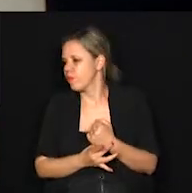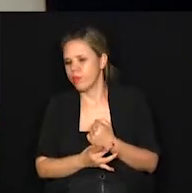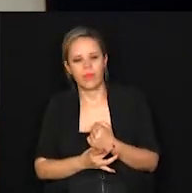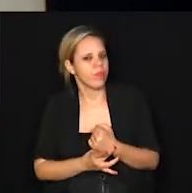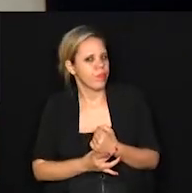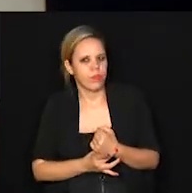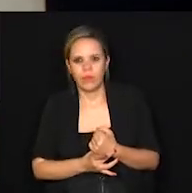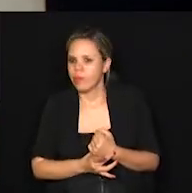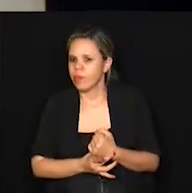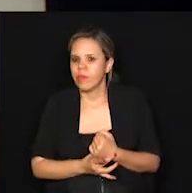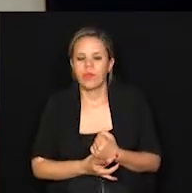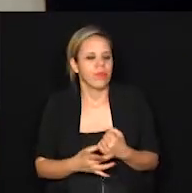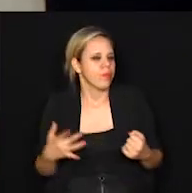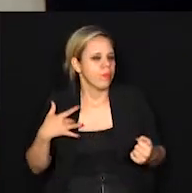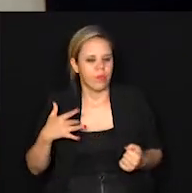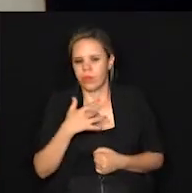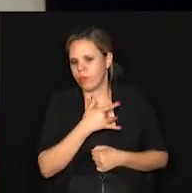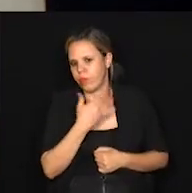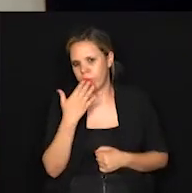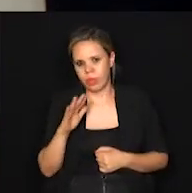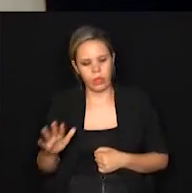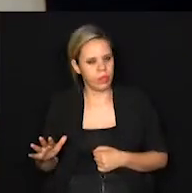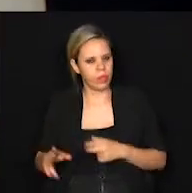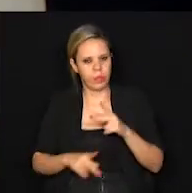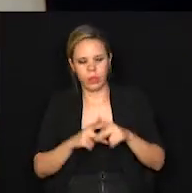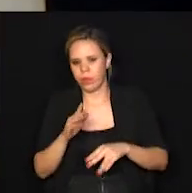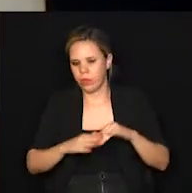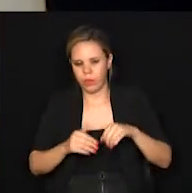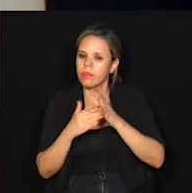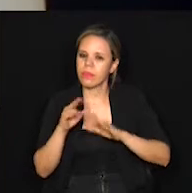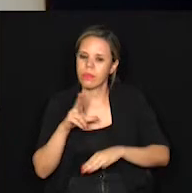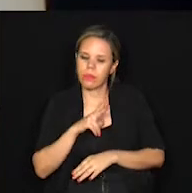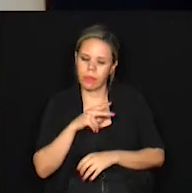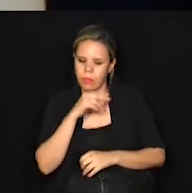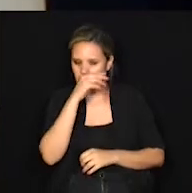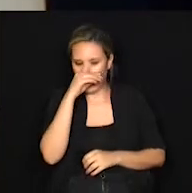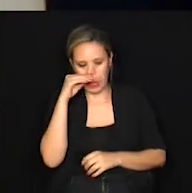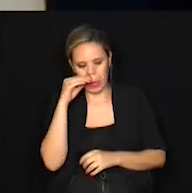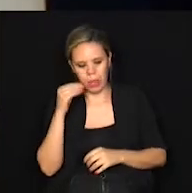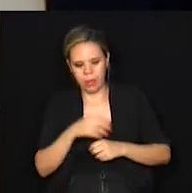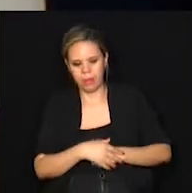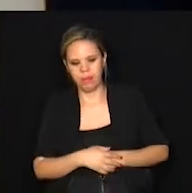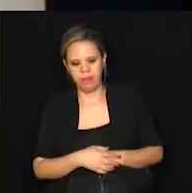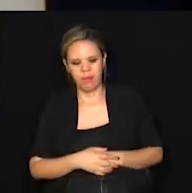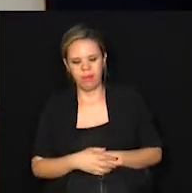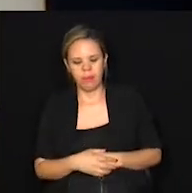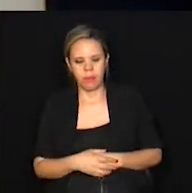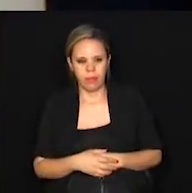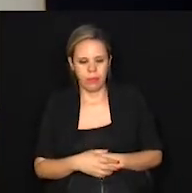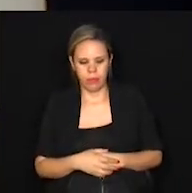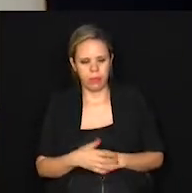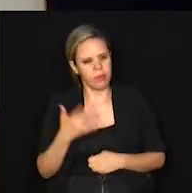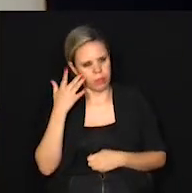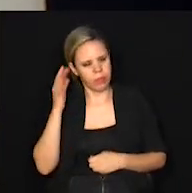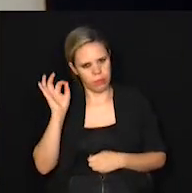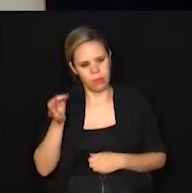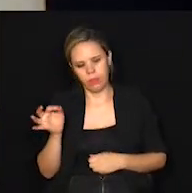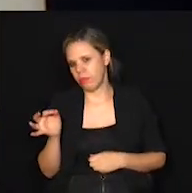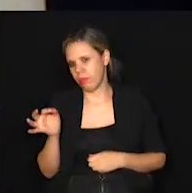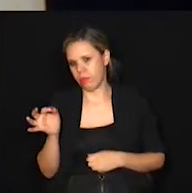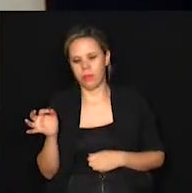gostaria de trazer aqui alguns levantamentos e algumas informações que os pais